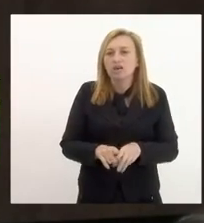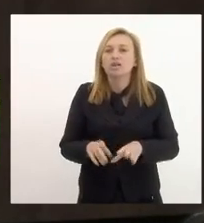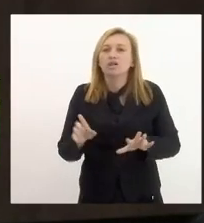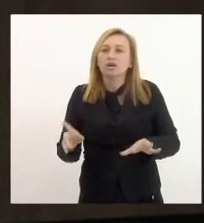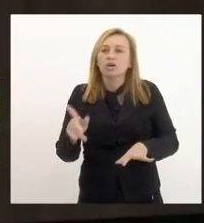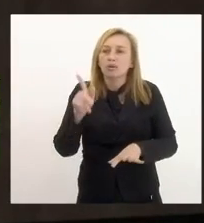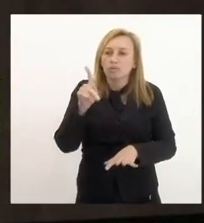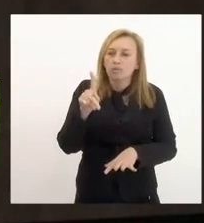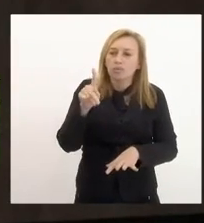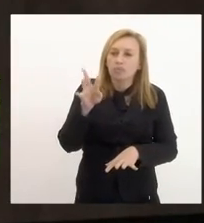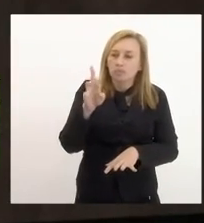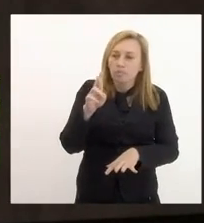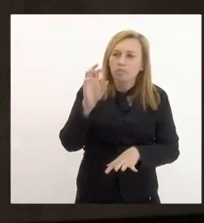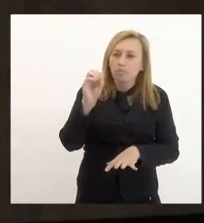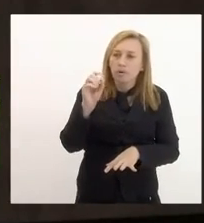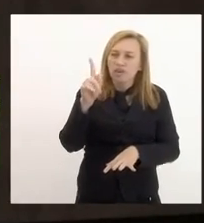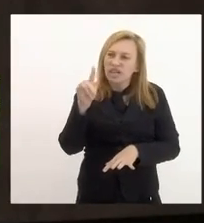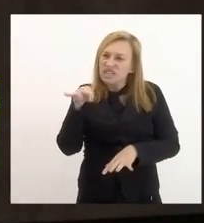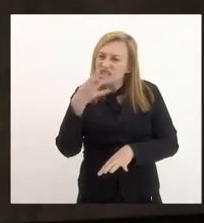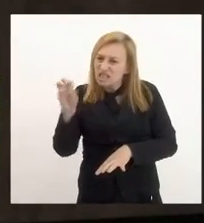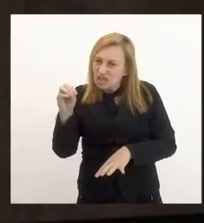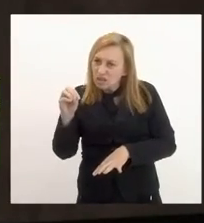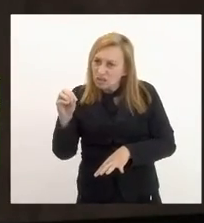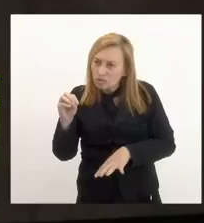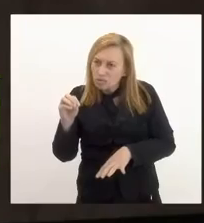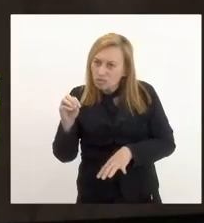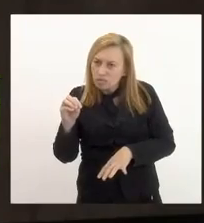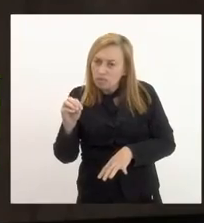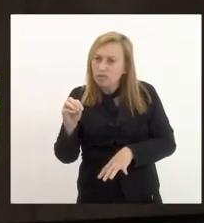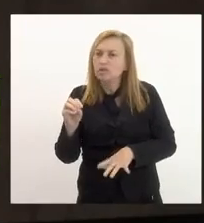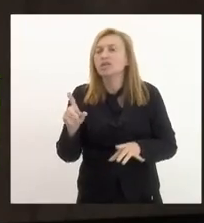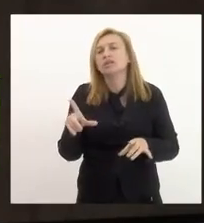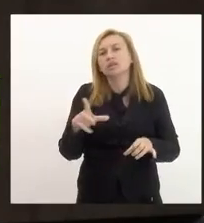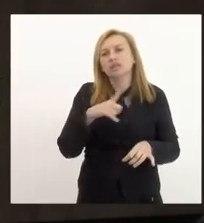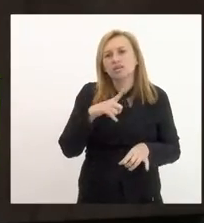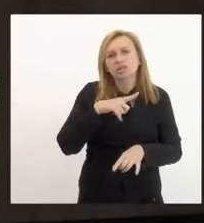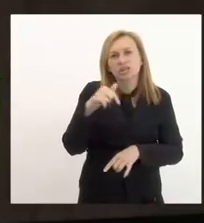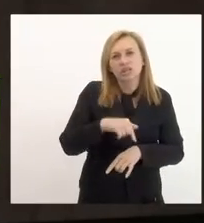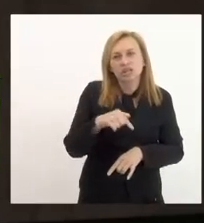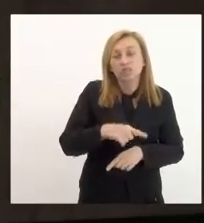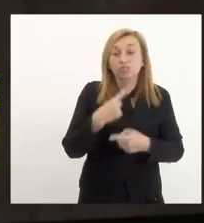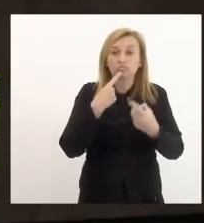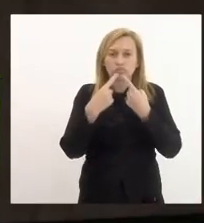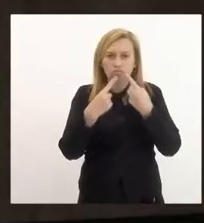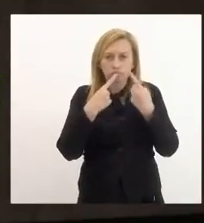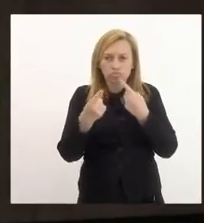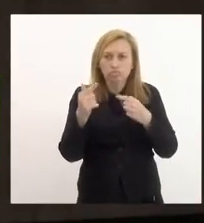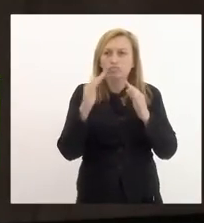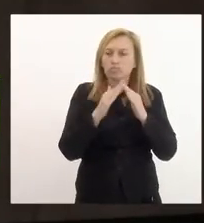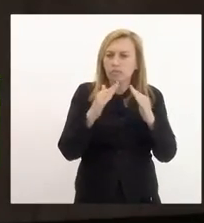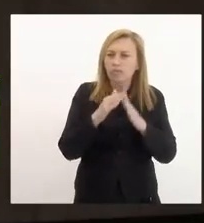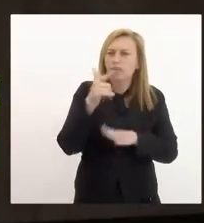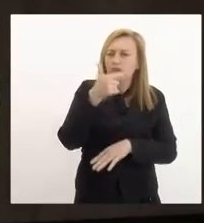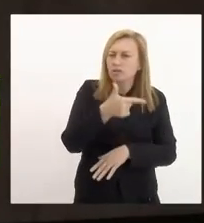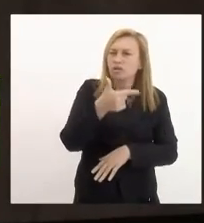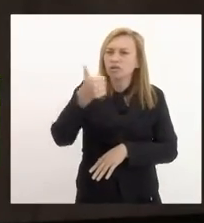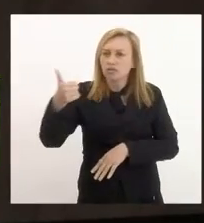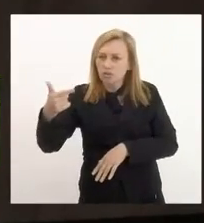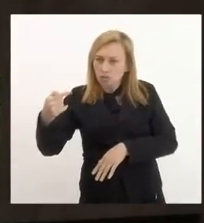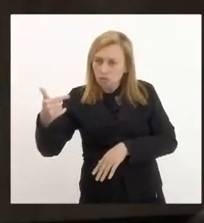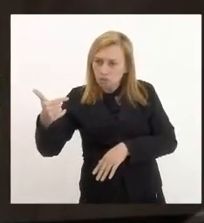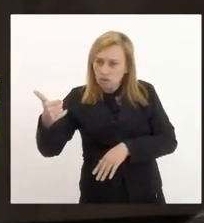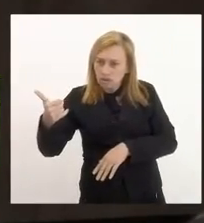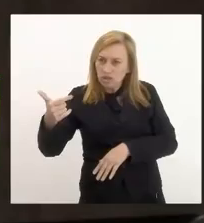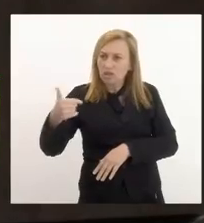às progressões progressões e promoções nós temos aqui nós tivemos aqui um debate nessa casa em 2012